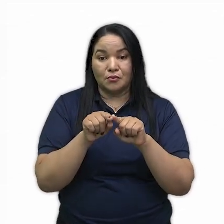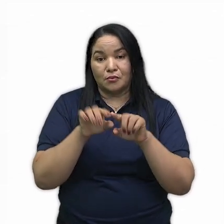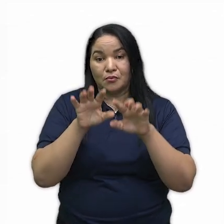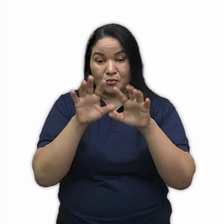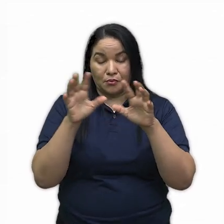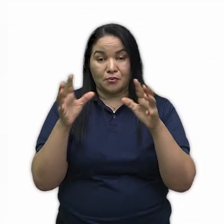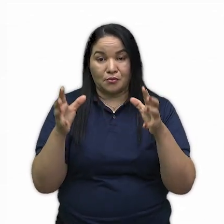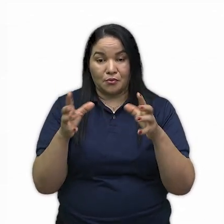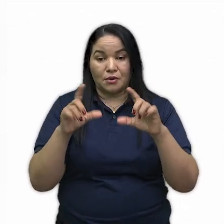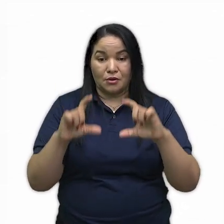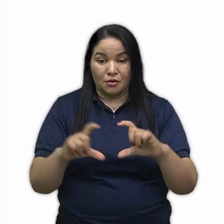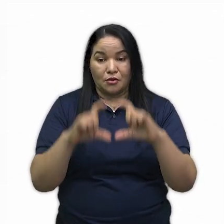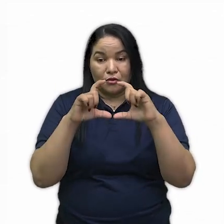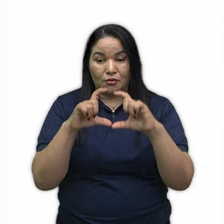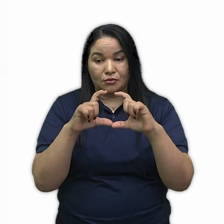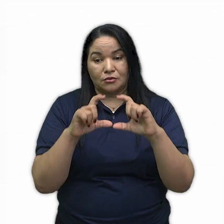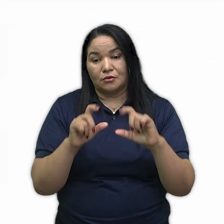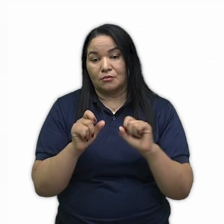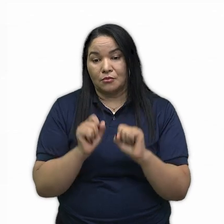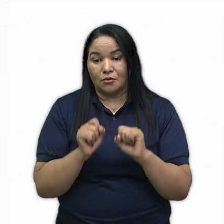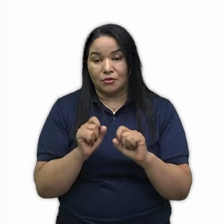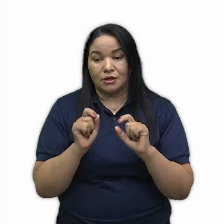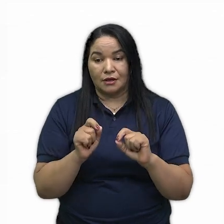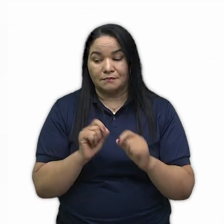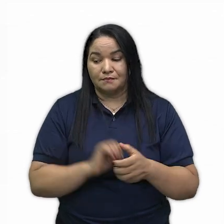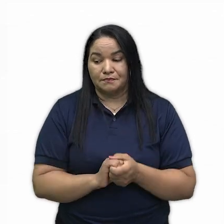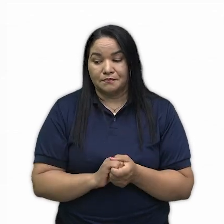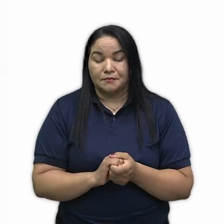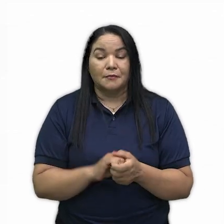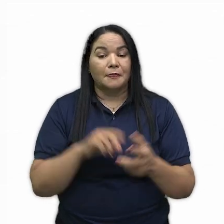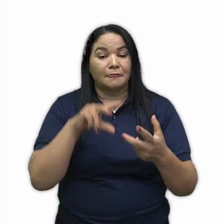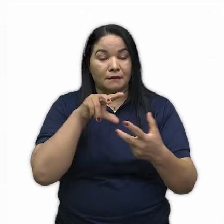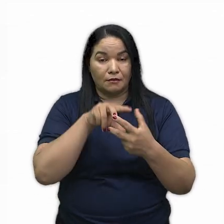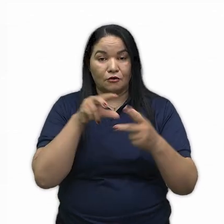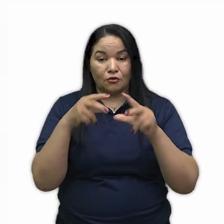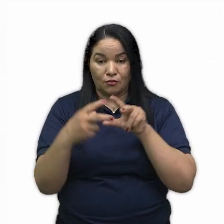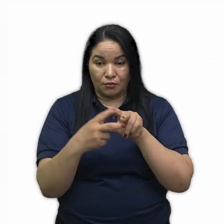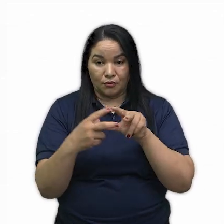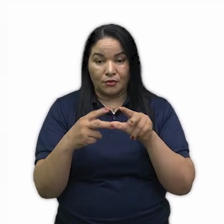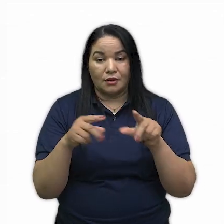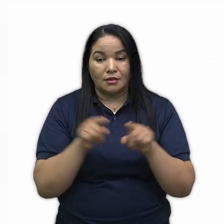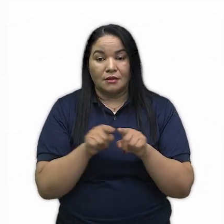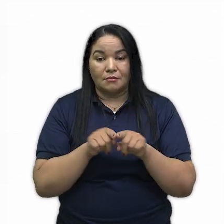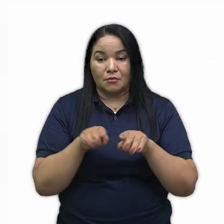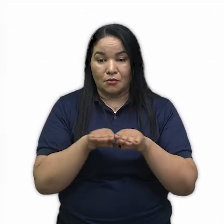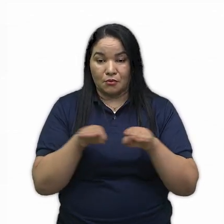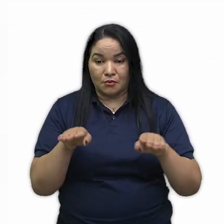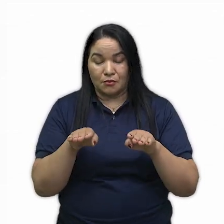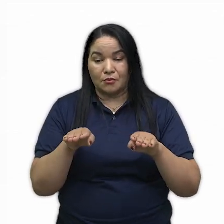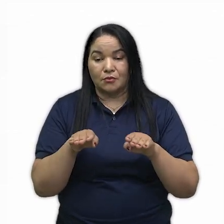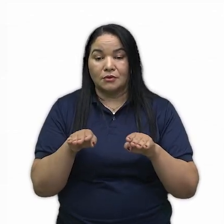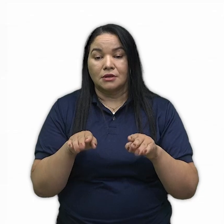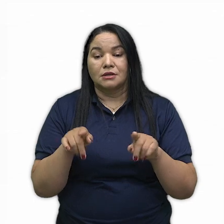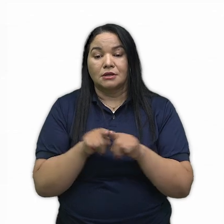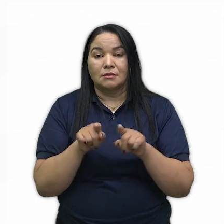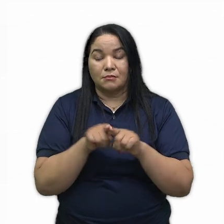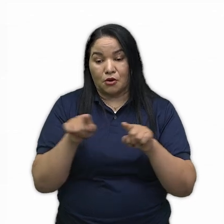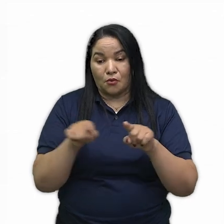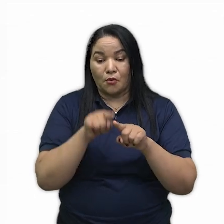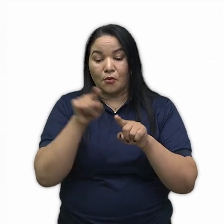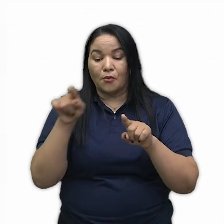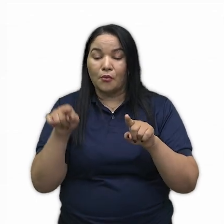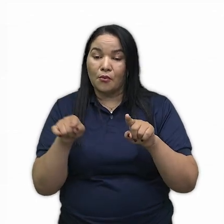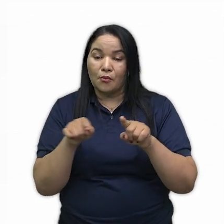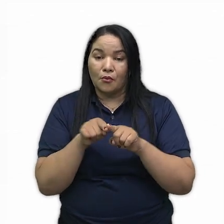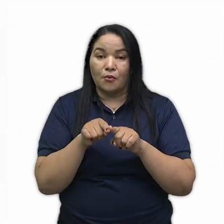formas. Então, nós temos ali os poliedros, que são feitos por faces planas. Já os corpos redondos sempre possuem